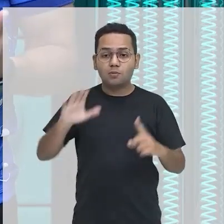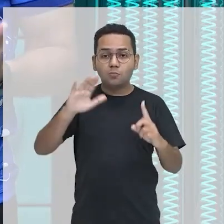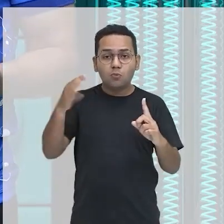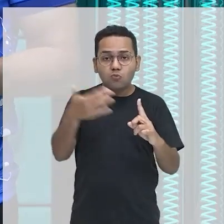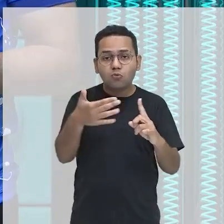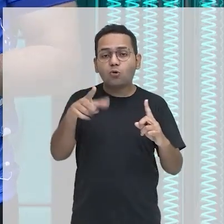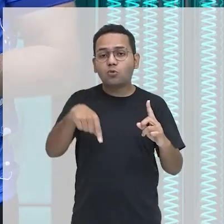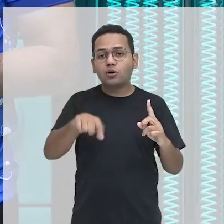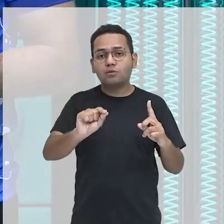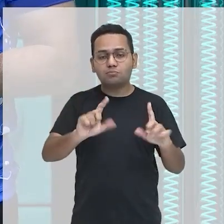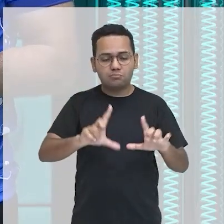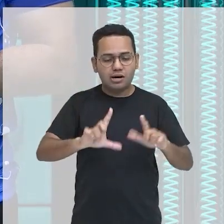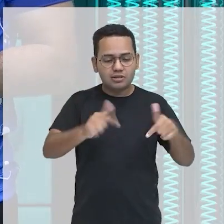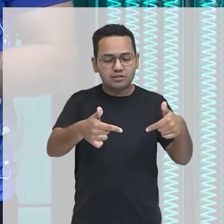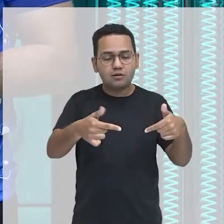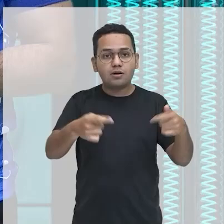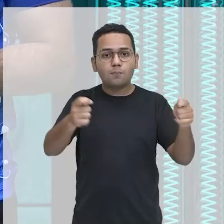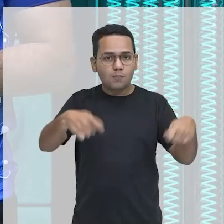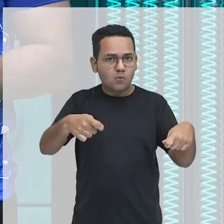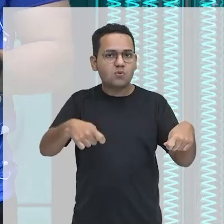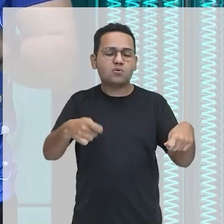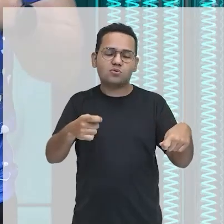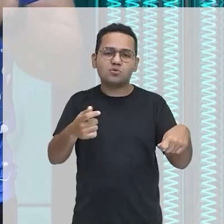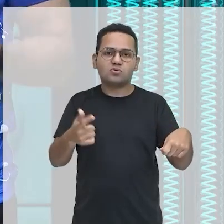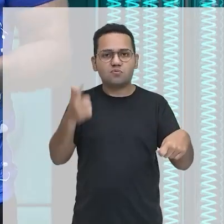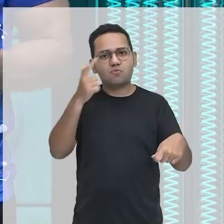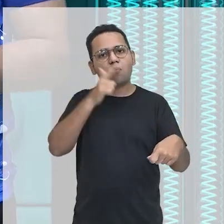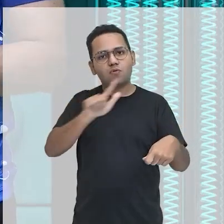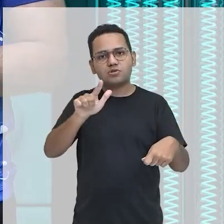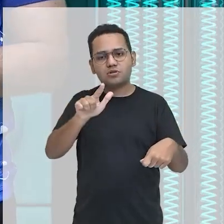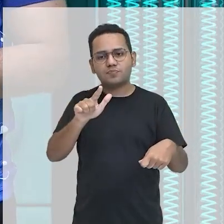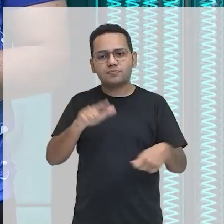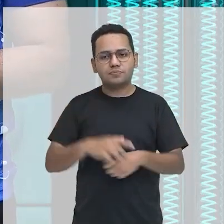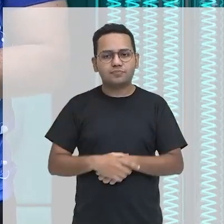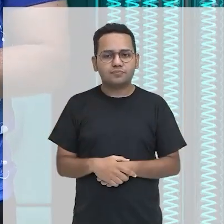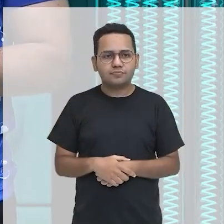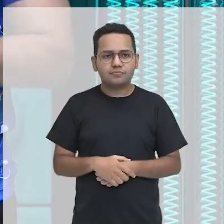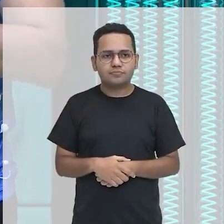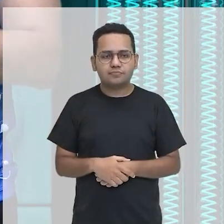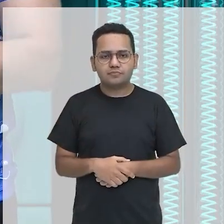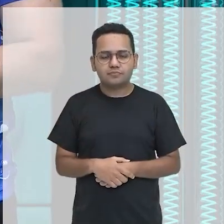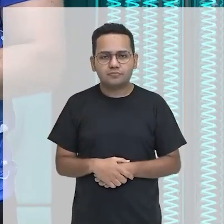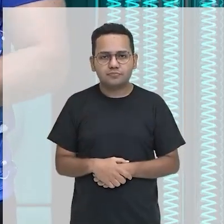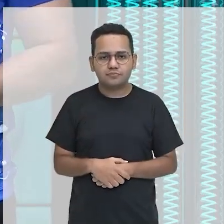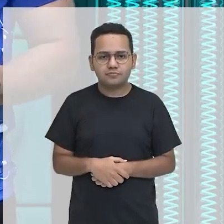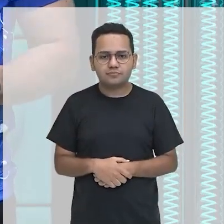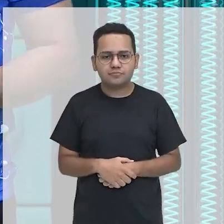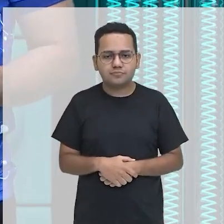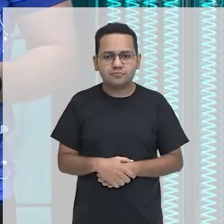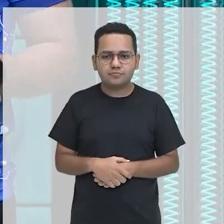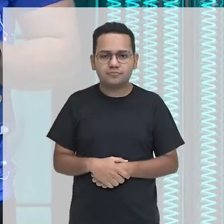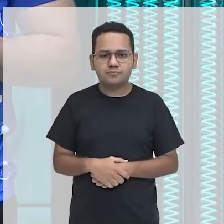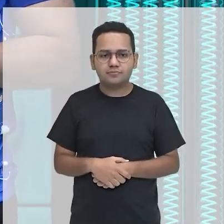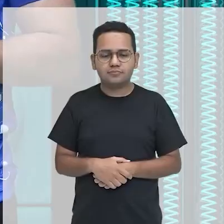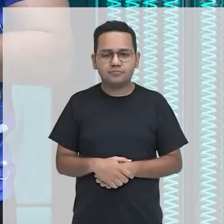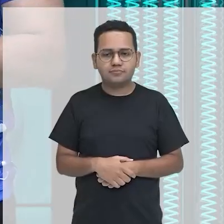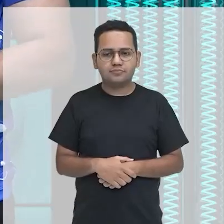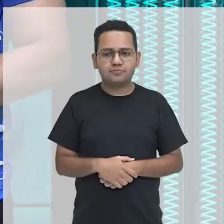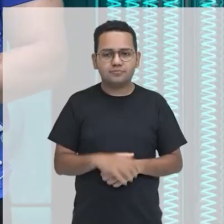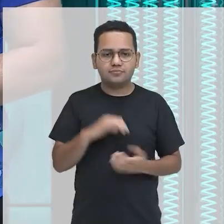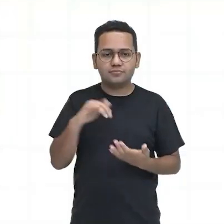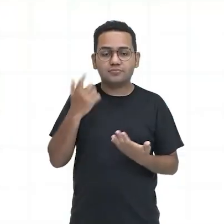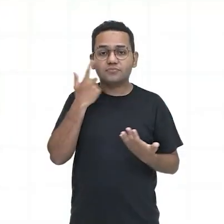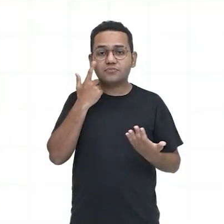uma ação que possivelmente acontecerá, tá certo? Há uma probabilidade maior né, que aconteça. Olha o exemplo e